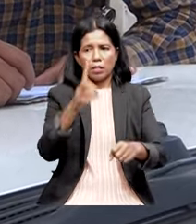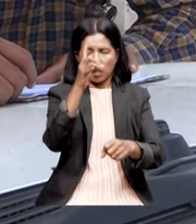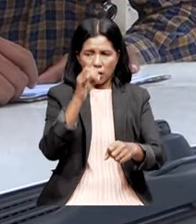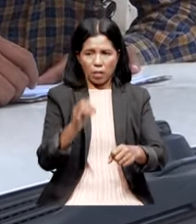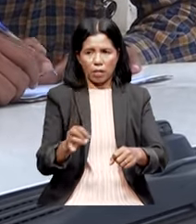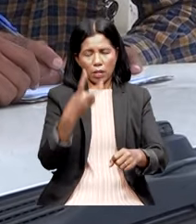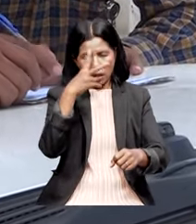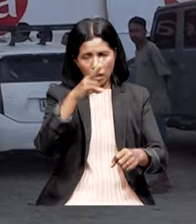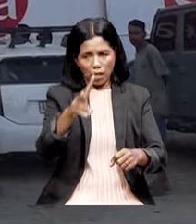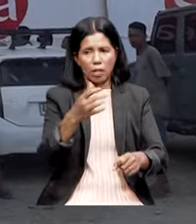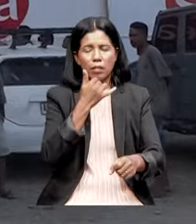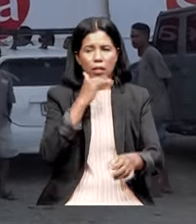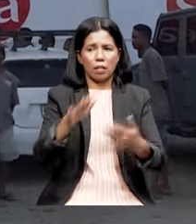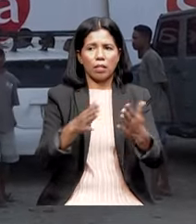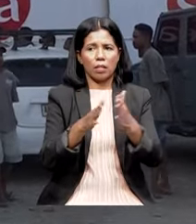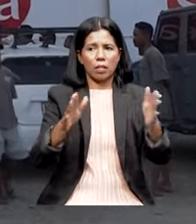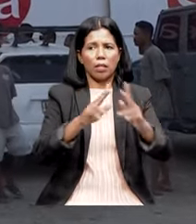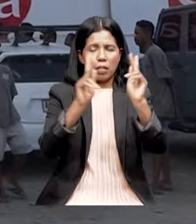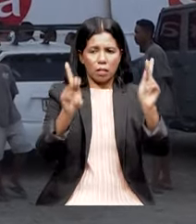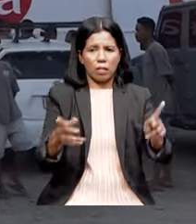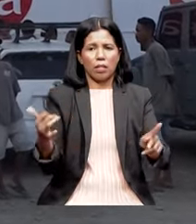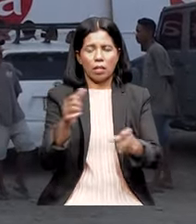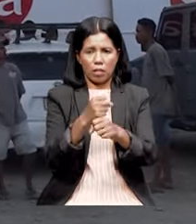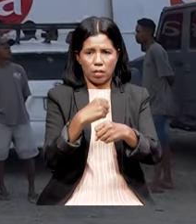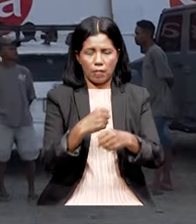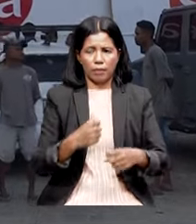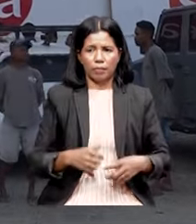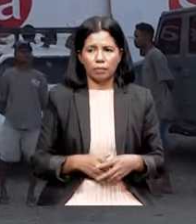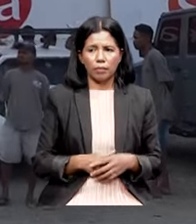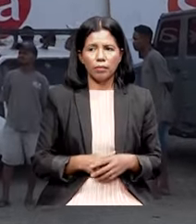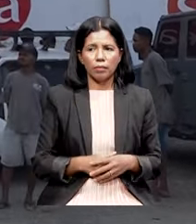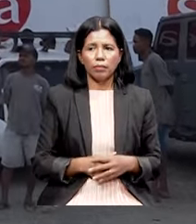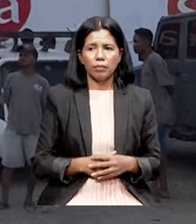dili, ho dihare irregularidade sira nebe loza sira komete. Ekipa cobertura, Ziemen.